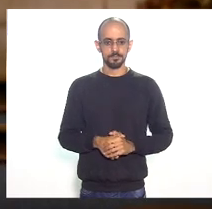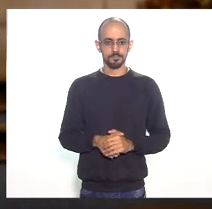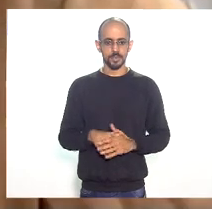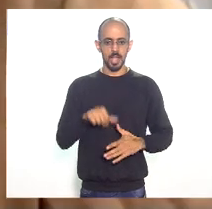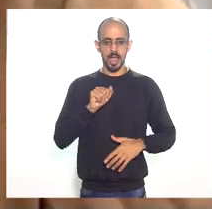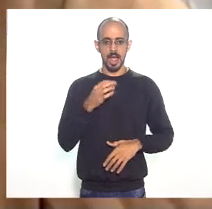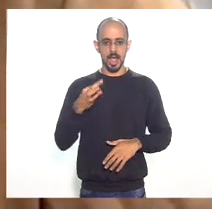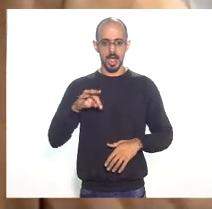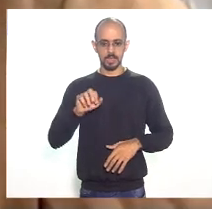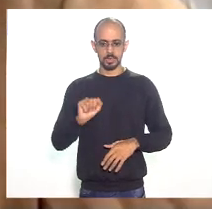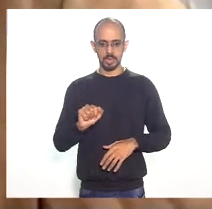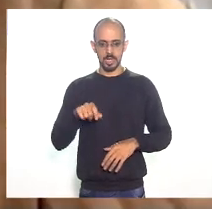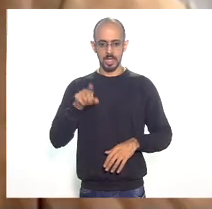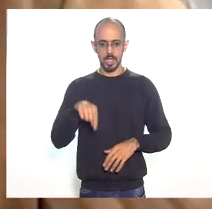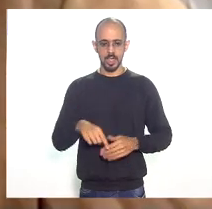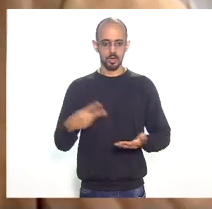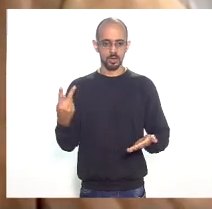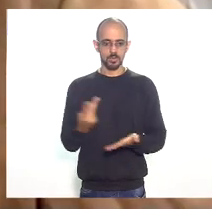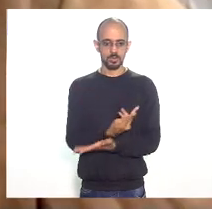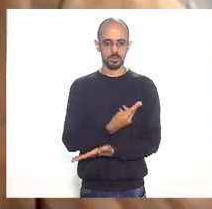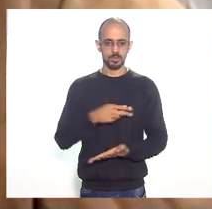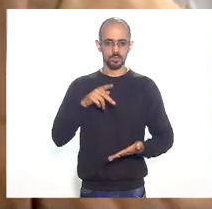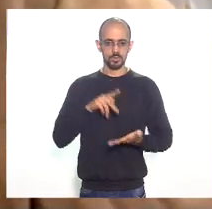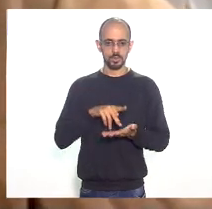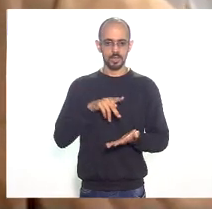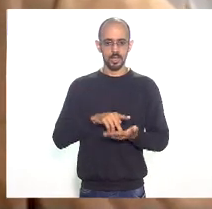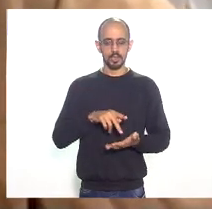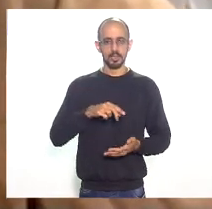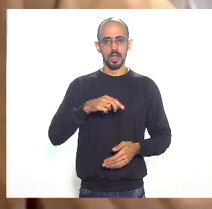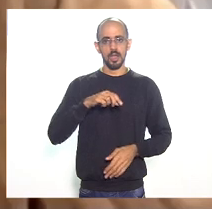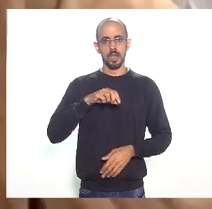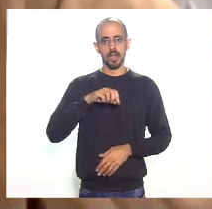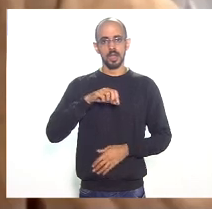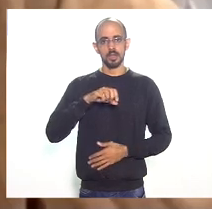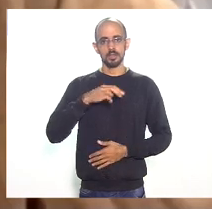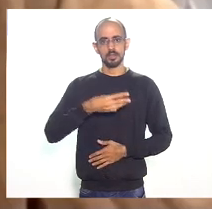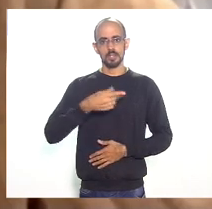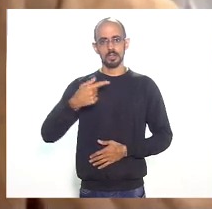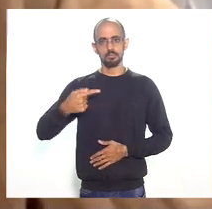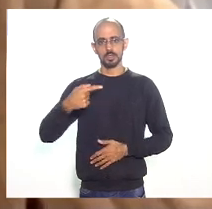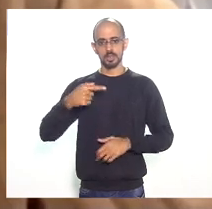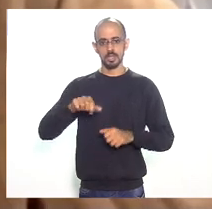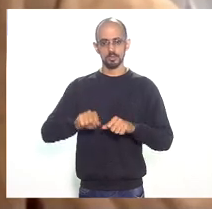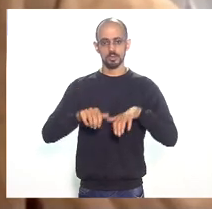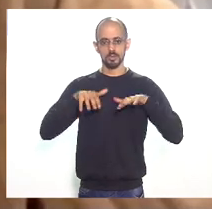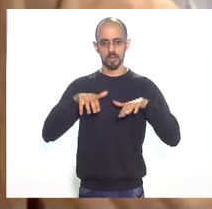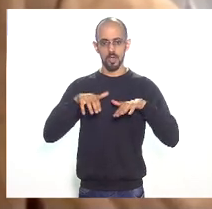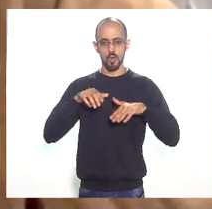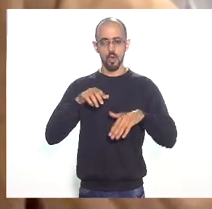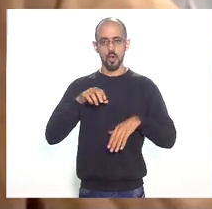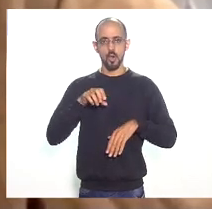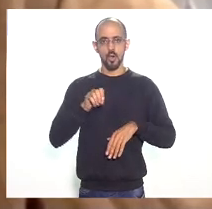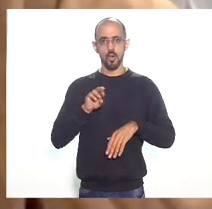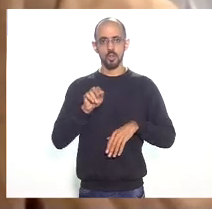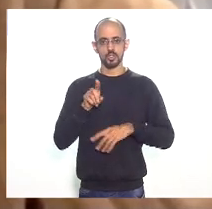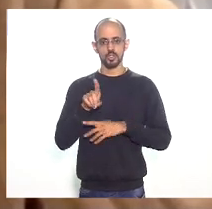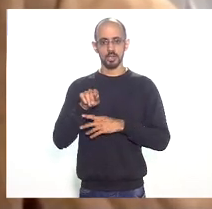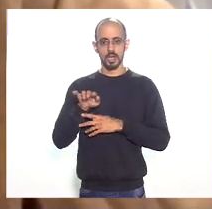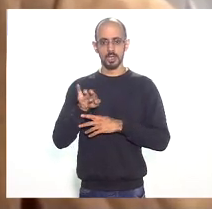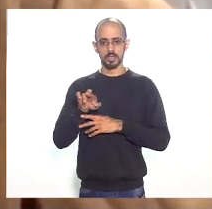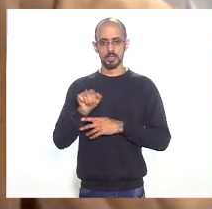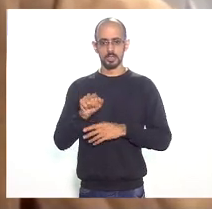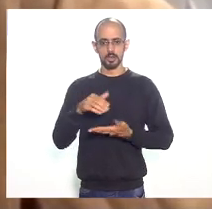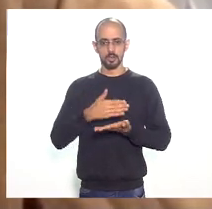reflete com exatidão o ocorrido na 27ª sessão ordinária, que, iniciada às 12 horas e 52 minutos,